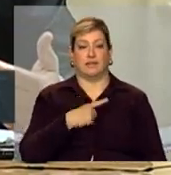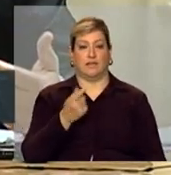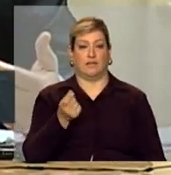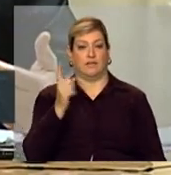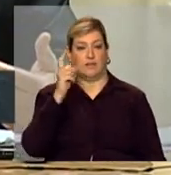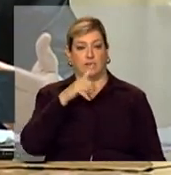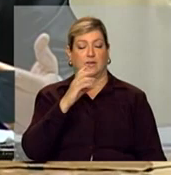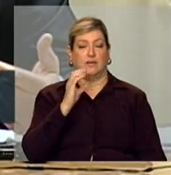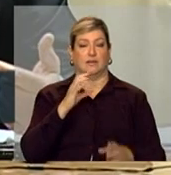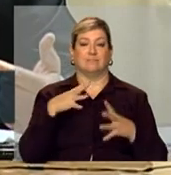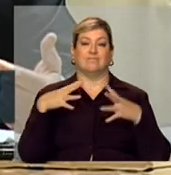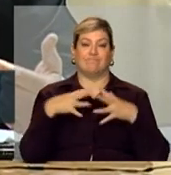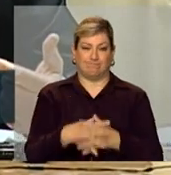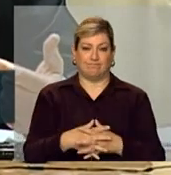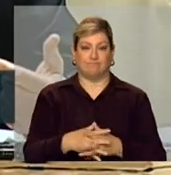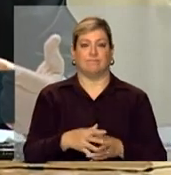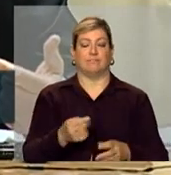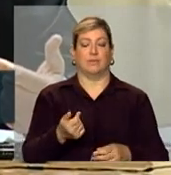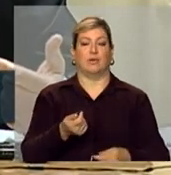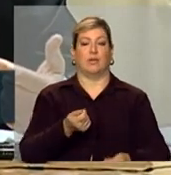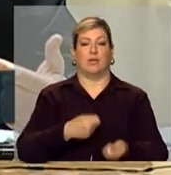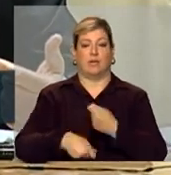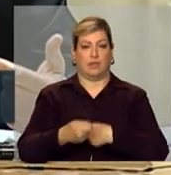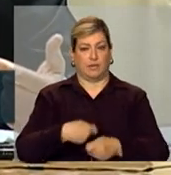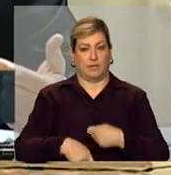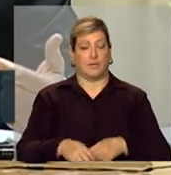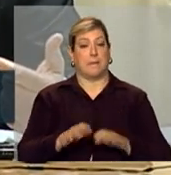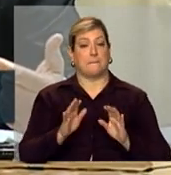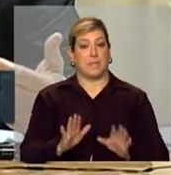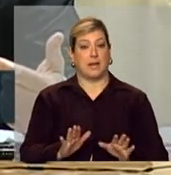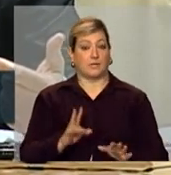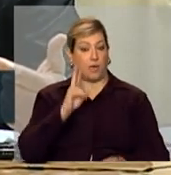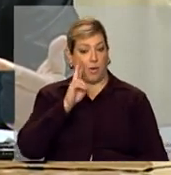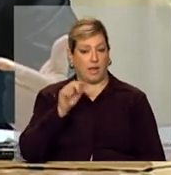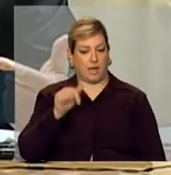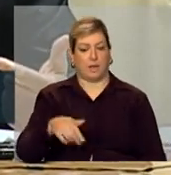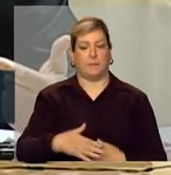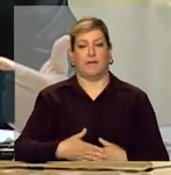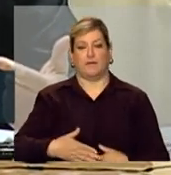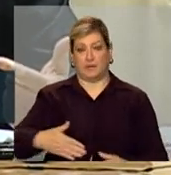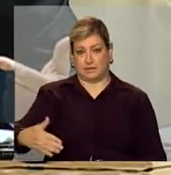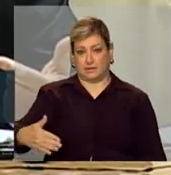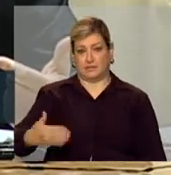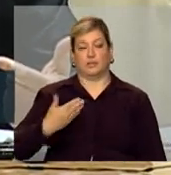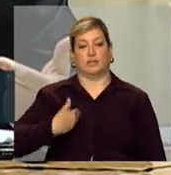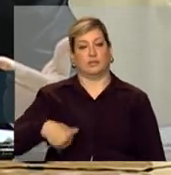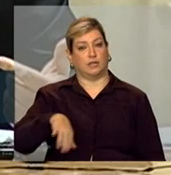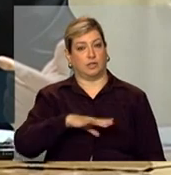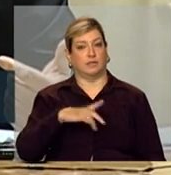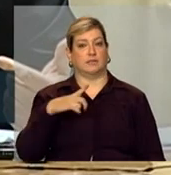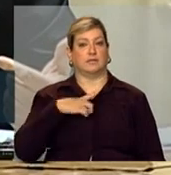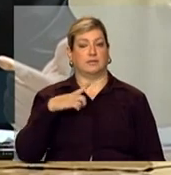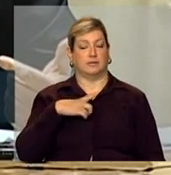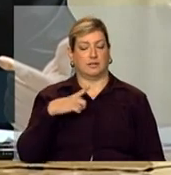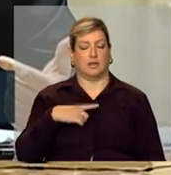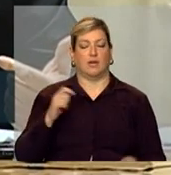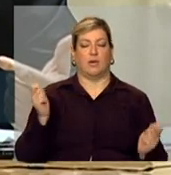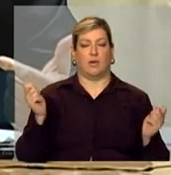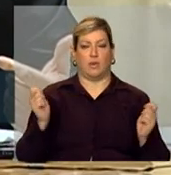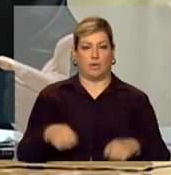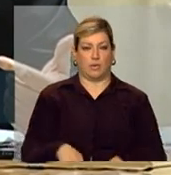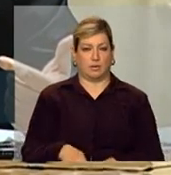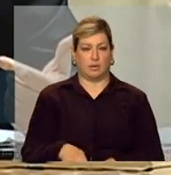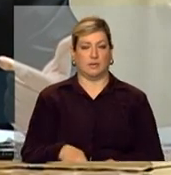então isso atrapalha um pouco as projeções mas olhando daqui para frente nós temos condições de